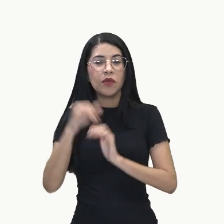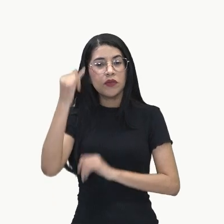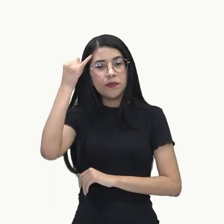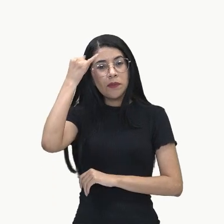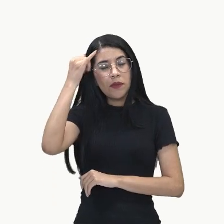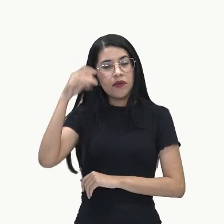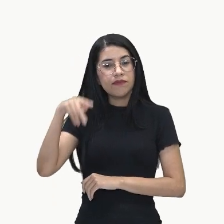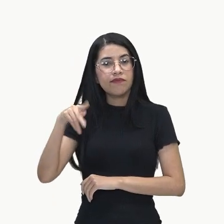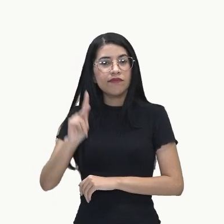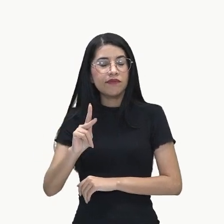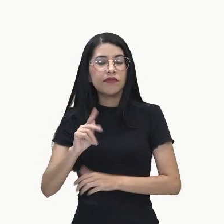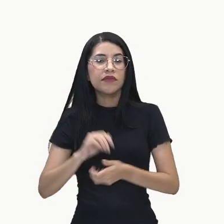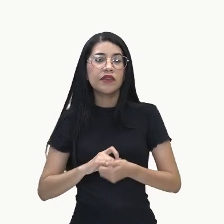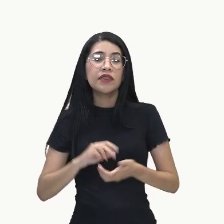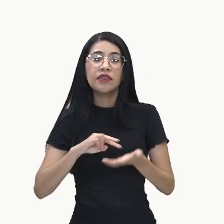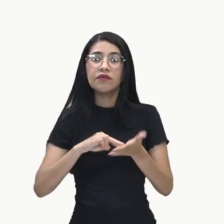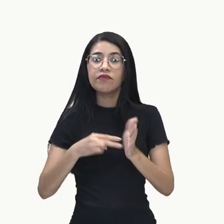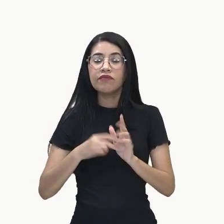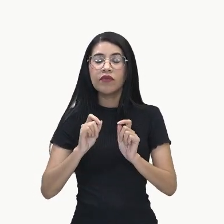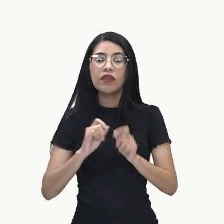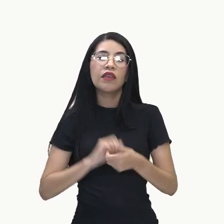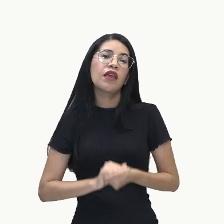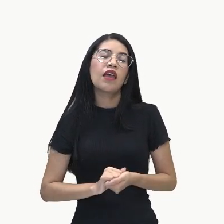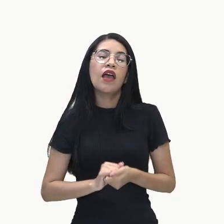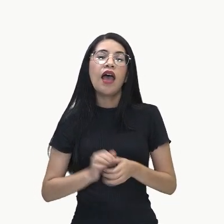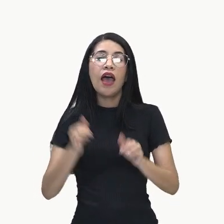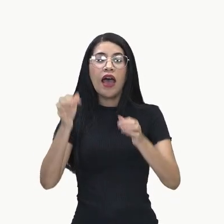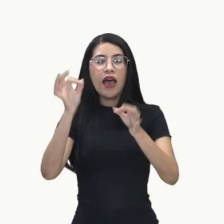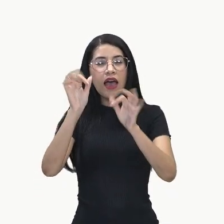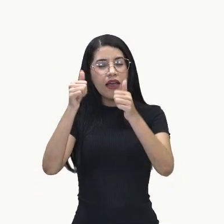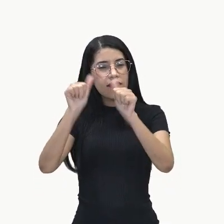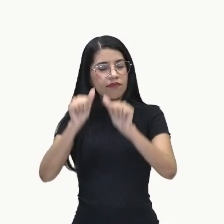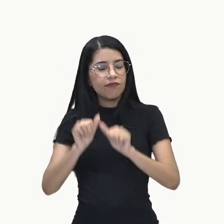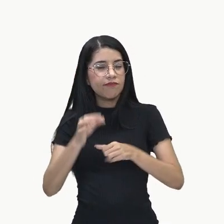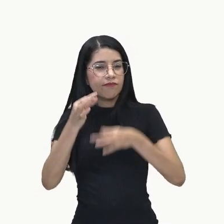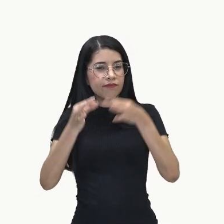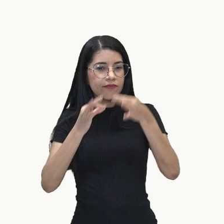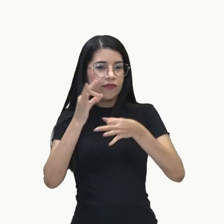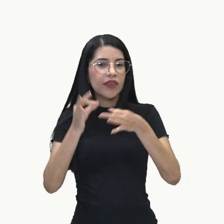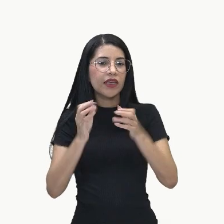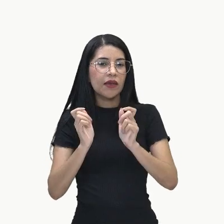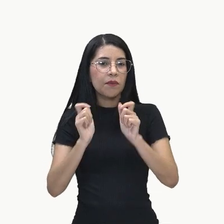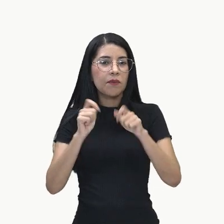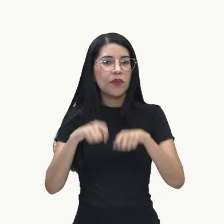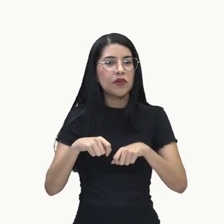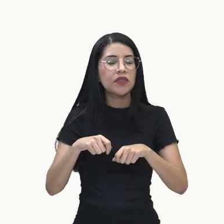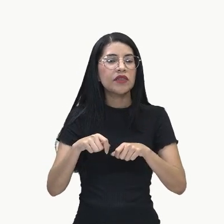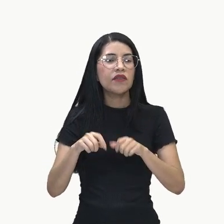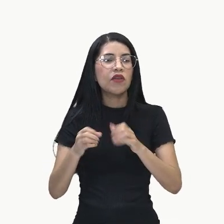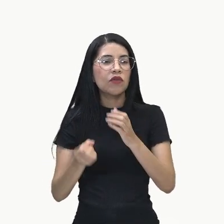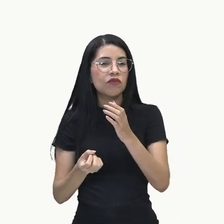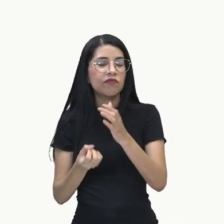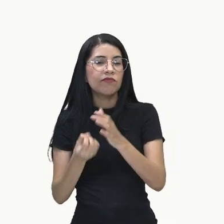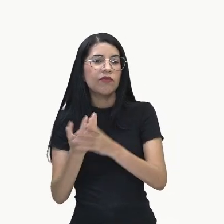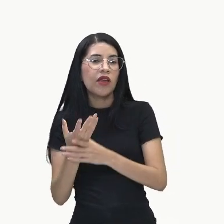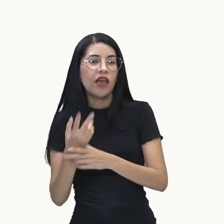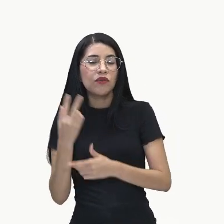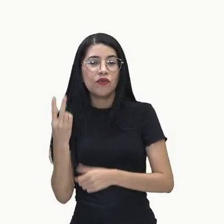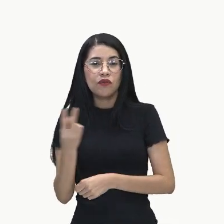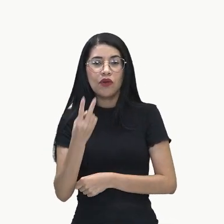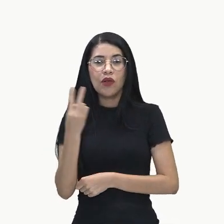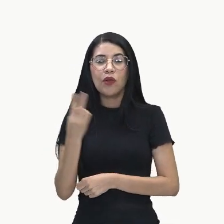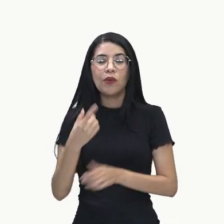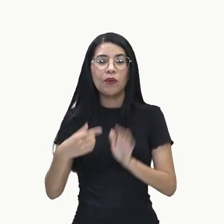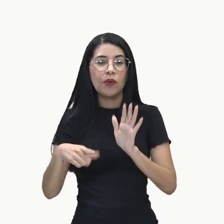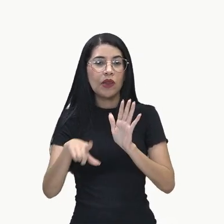Ou seja, ele considera que as análises críticas da possibilidade, da origem, do valor,